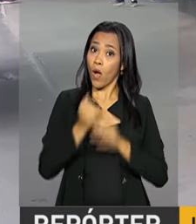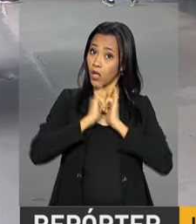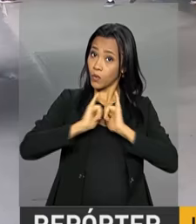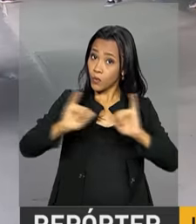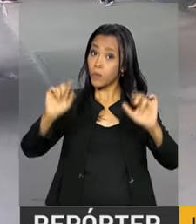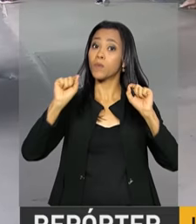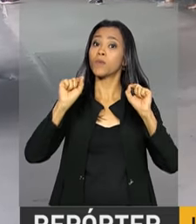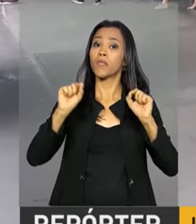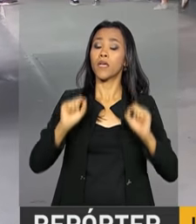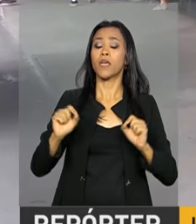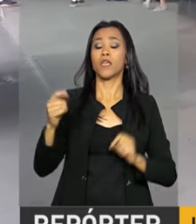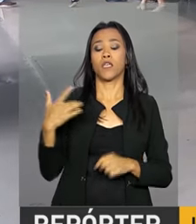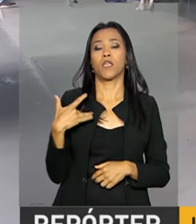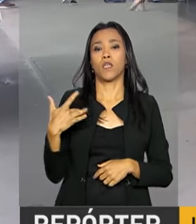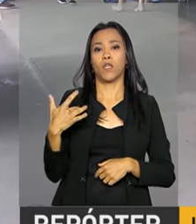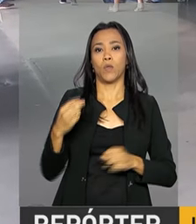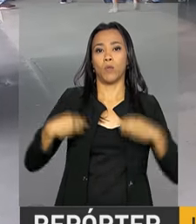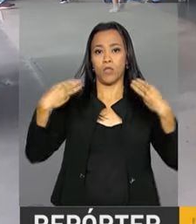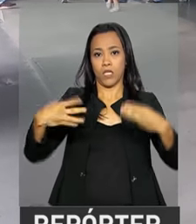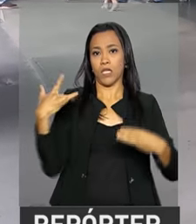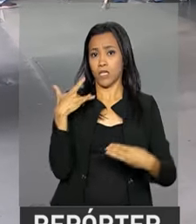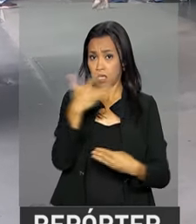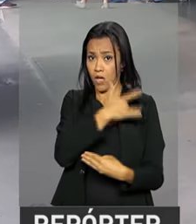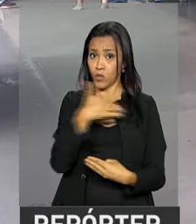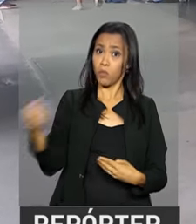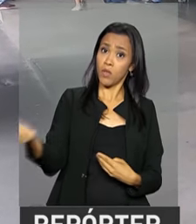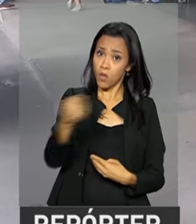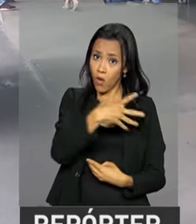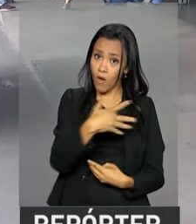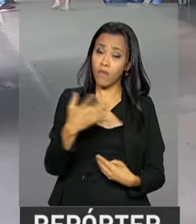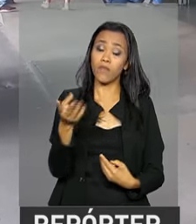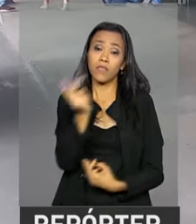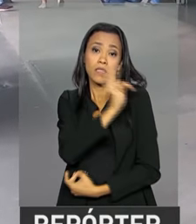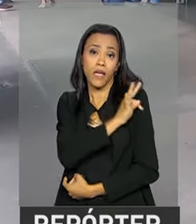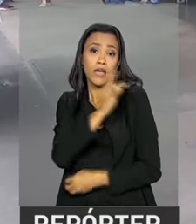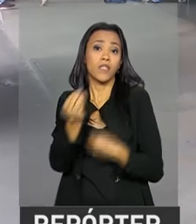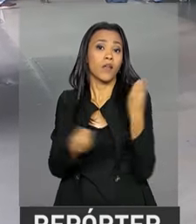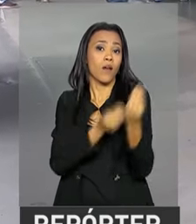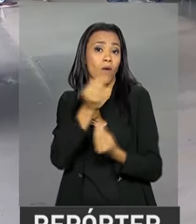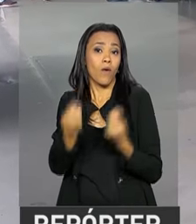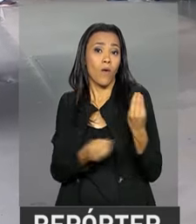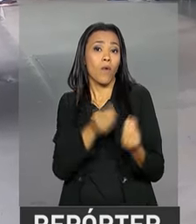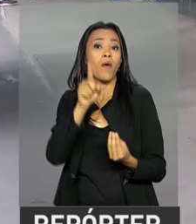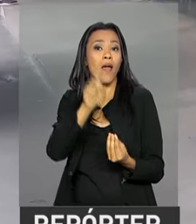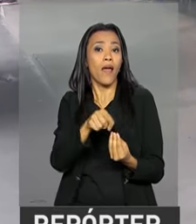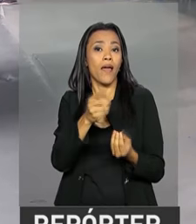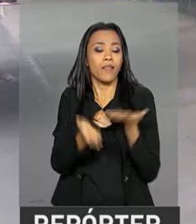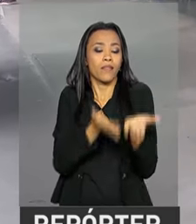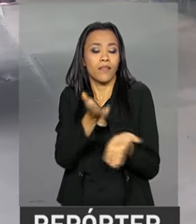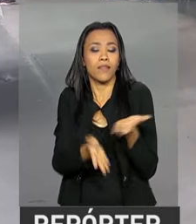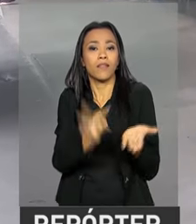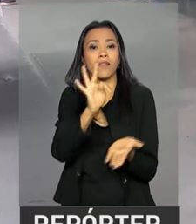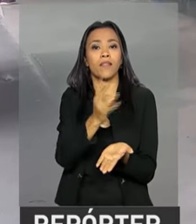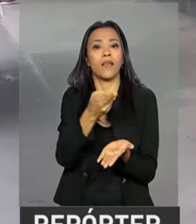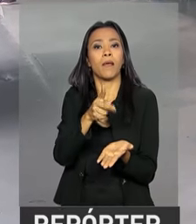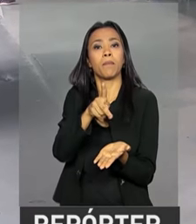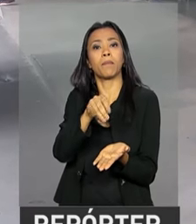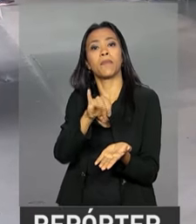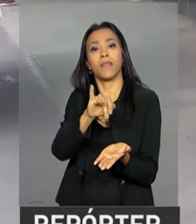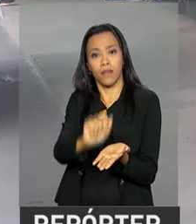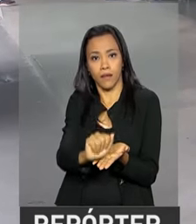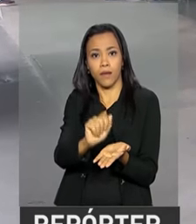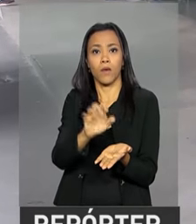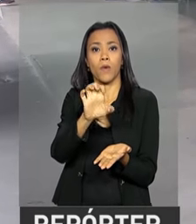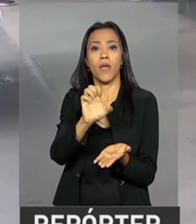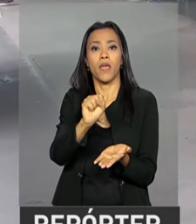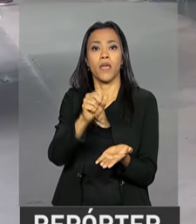Saúde disponibilizou uma nova técnica para pacientes do SUS. É a chamada escleroterapia ecoguiada com espuma.